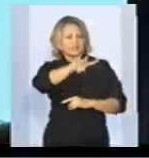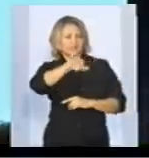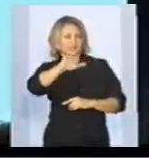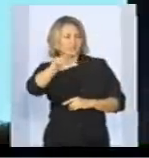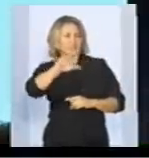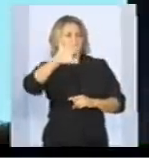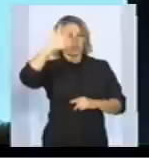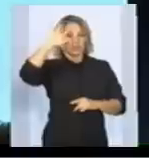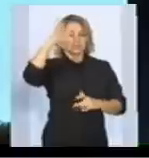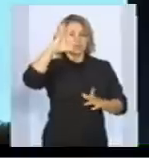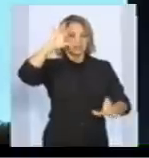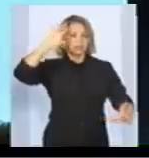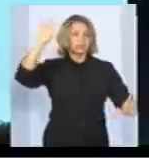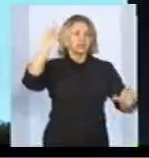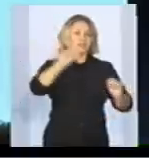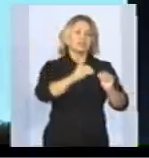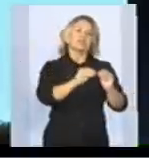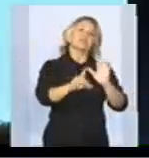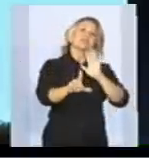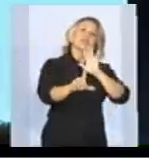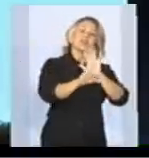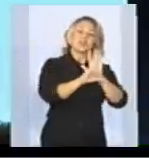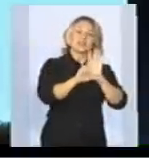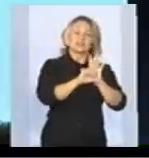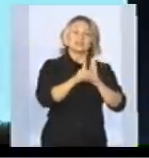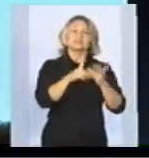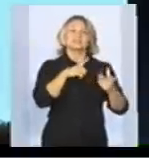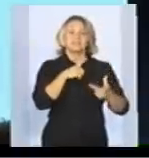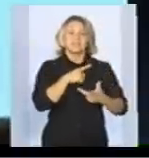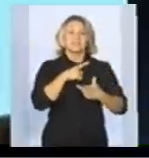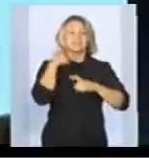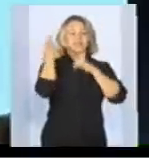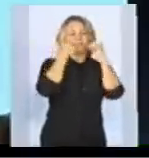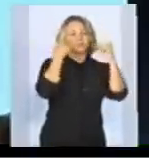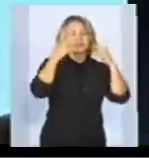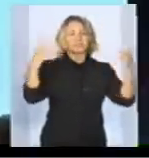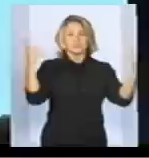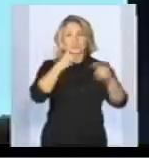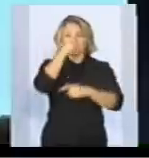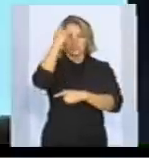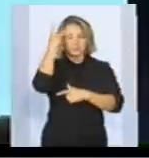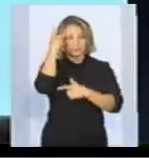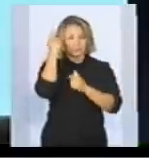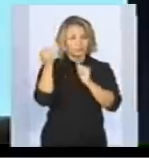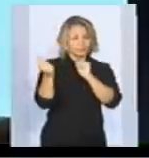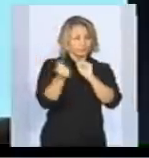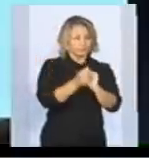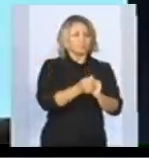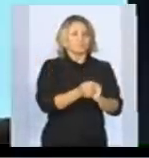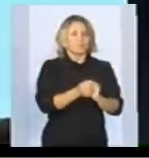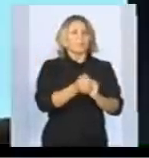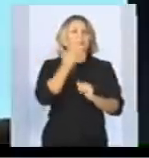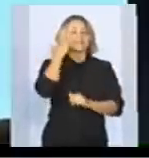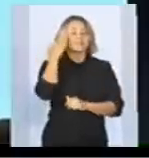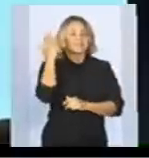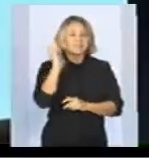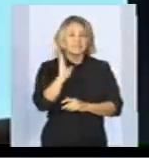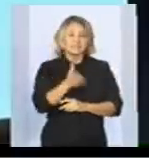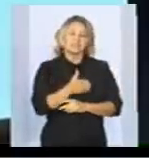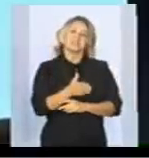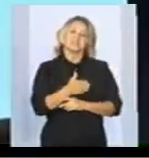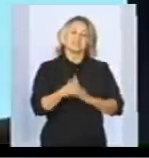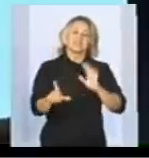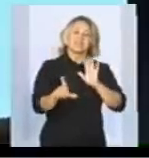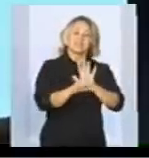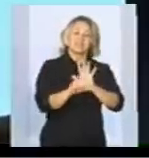foi uma lei que procurou encontrar e acomodar em seu textos as preocupações de todos os atores É certo que a nova lei atinge